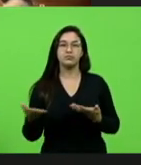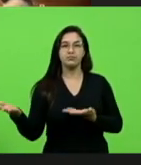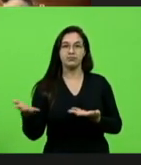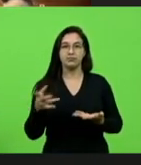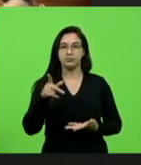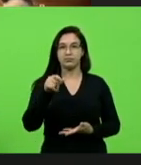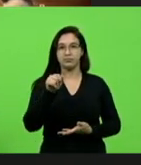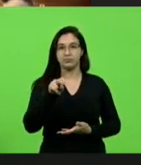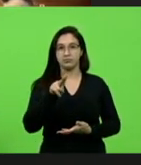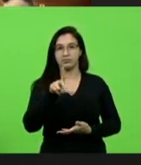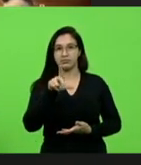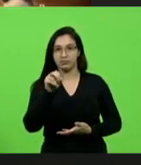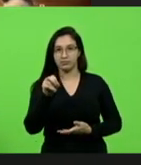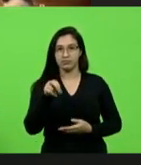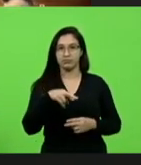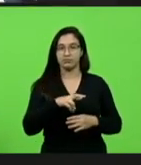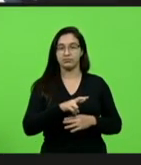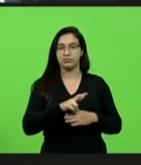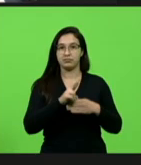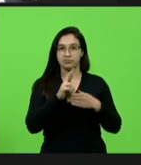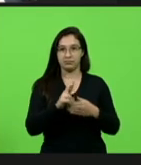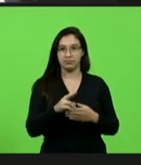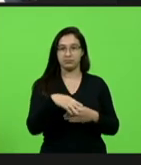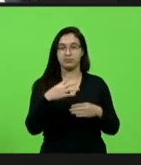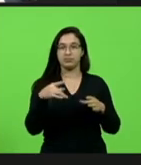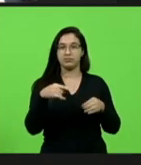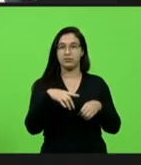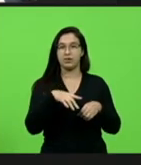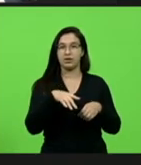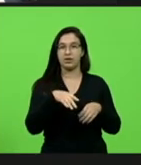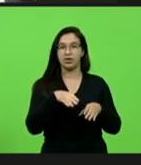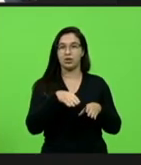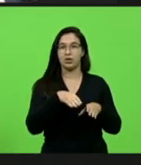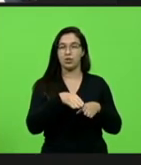representando a União dos Conselhos de Educação, a UNCME Santa Catarina.